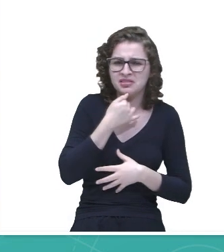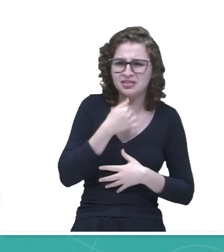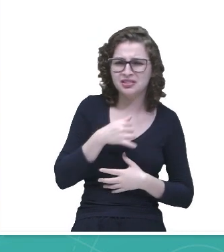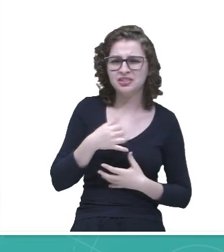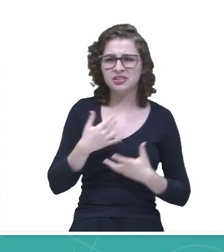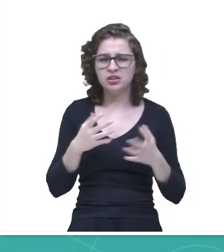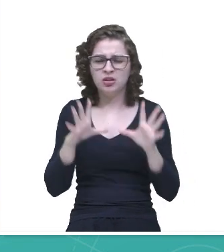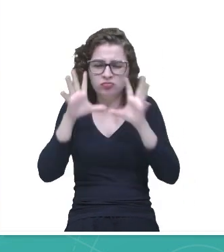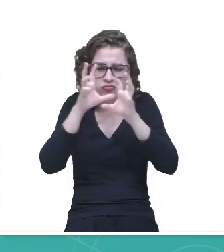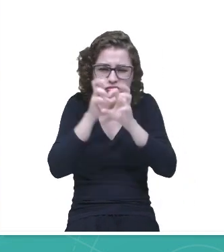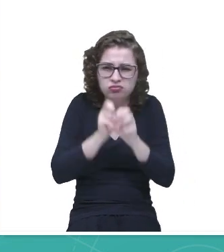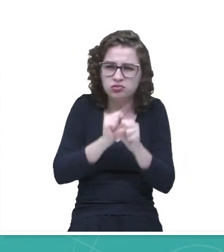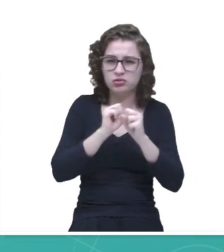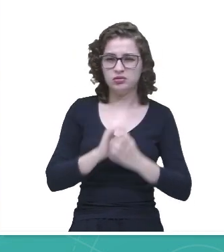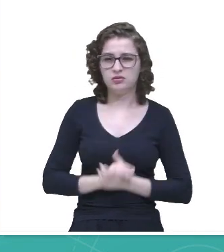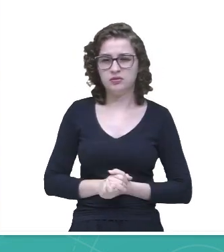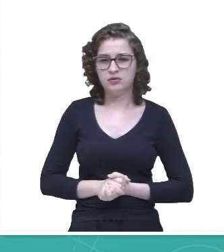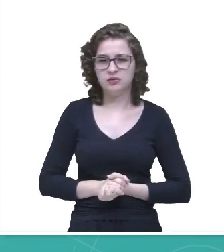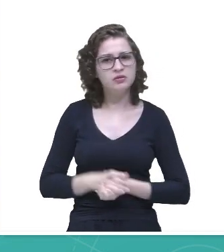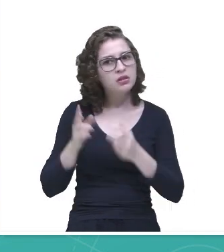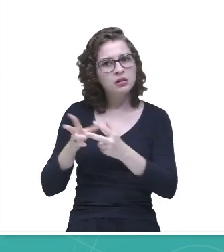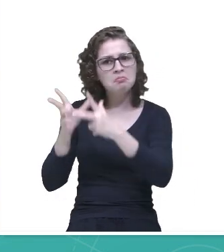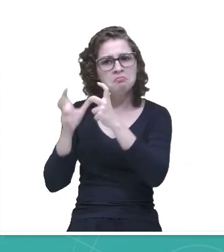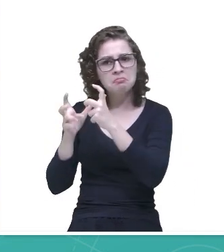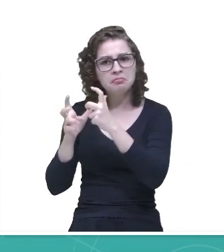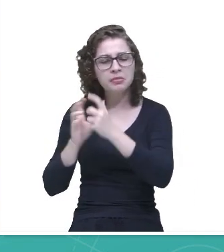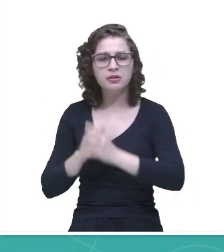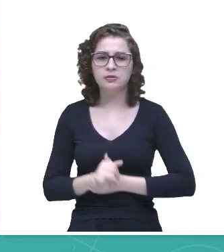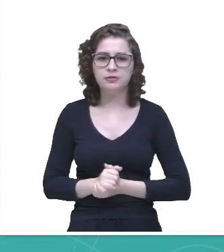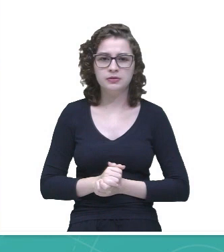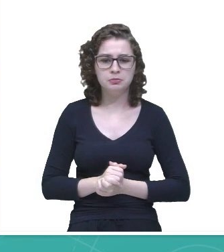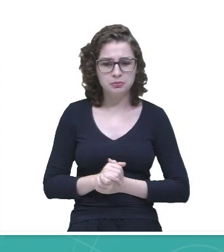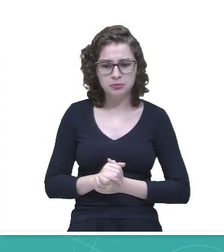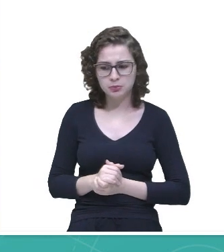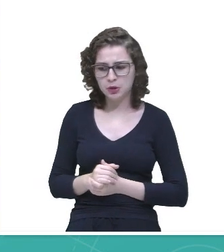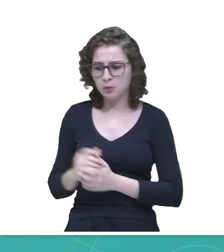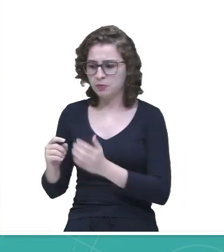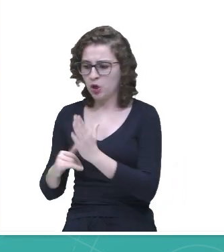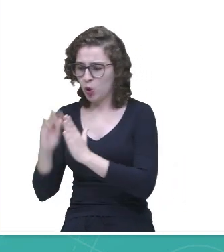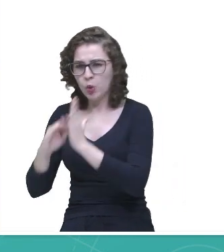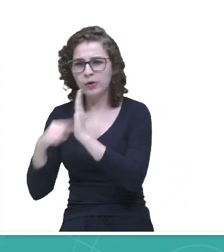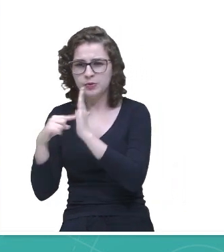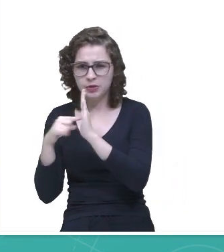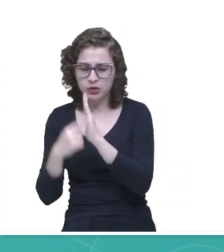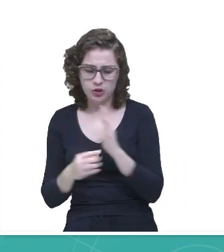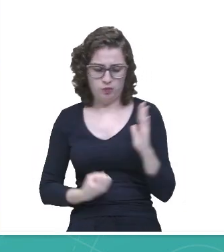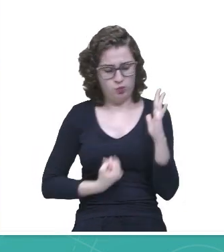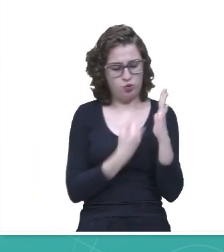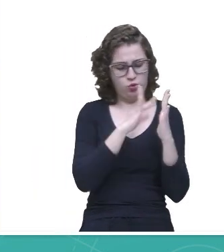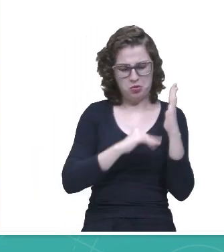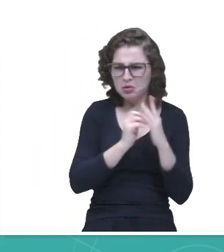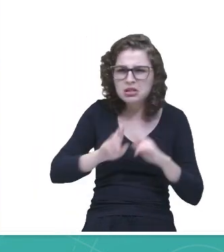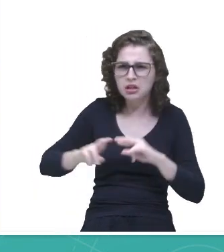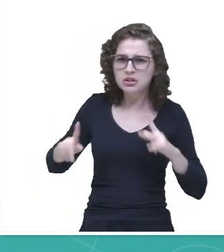e sombrio. Vocês perceberam só a diferença que vem entre o impressionismo